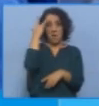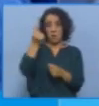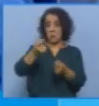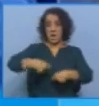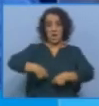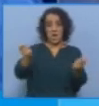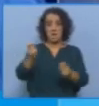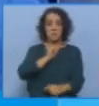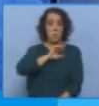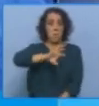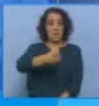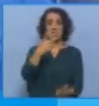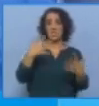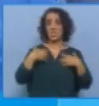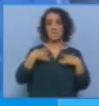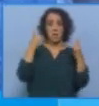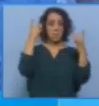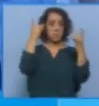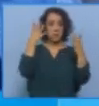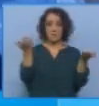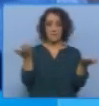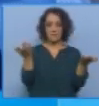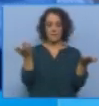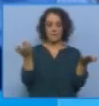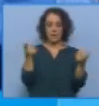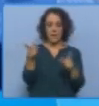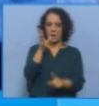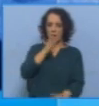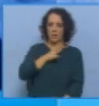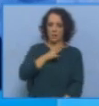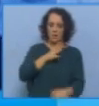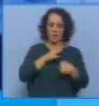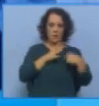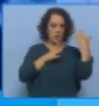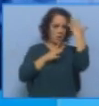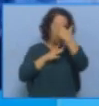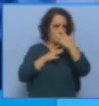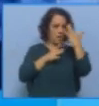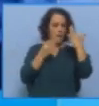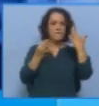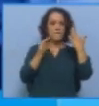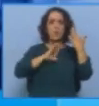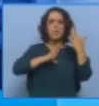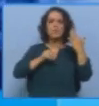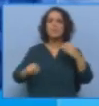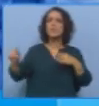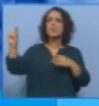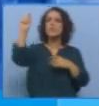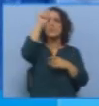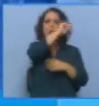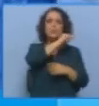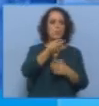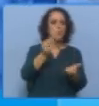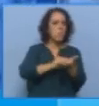noite, no meu país, numa sexta-feira à noite. E eu, nesse momento, apercebi-me que, se calhar, há muita pobreza no mundo, não porque aqueles que temos